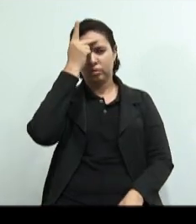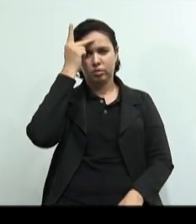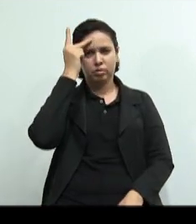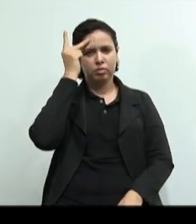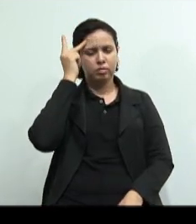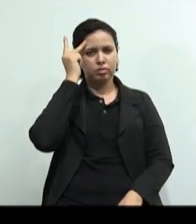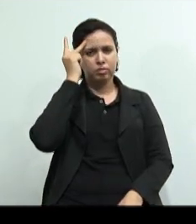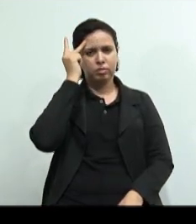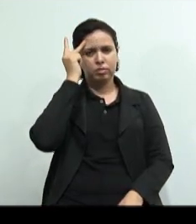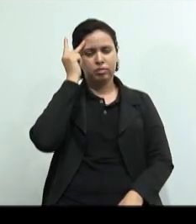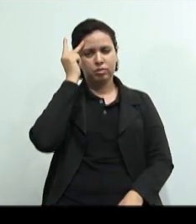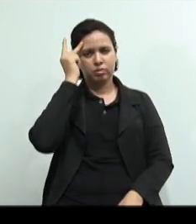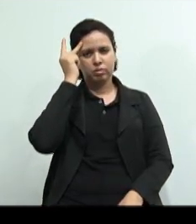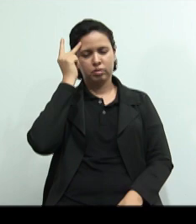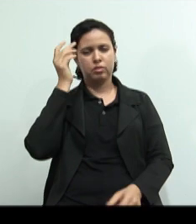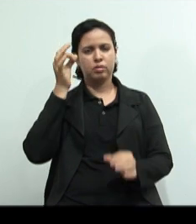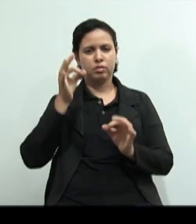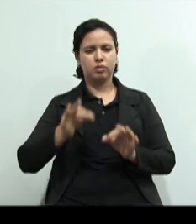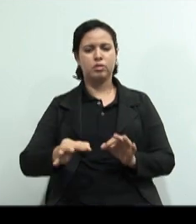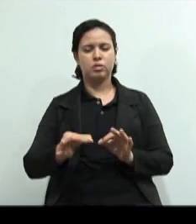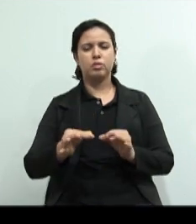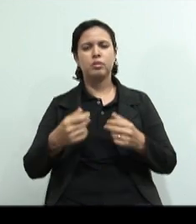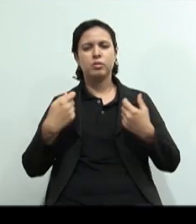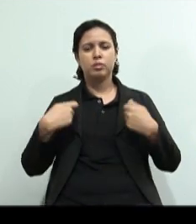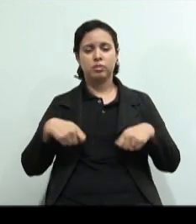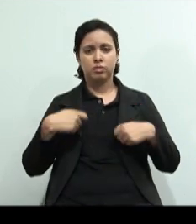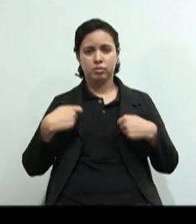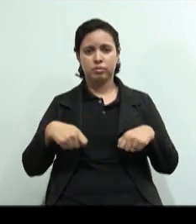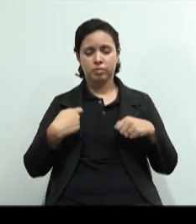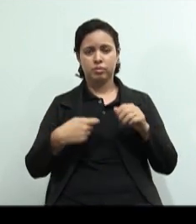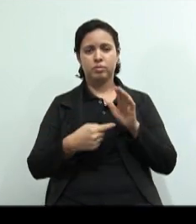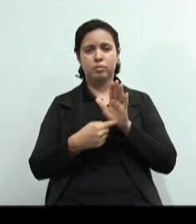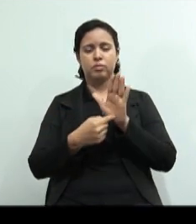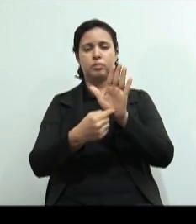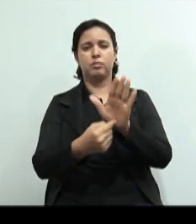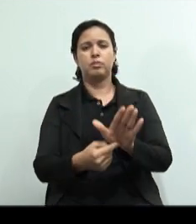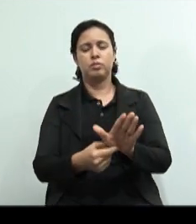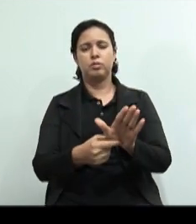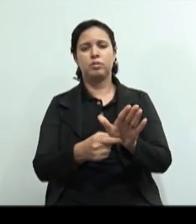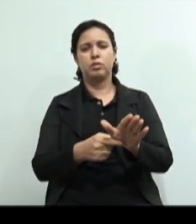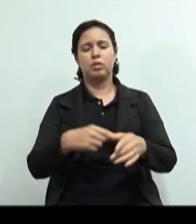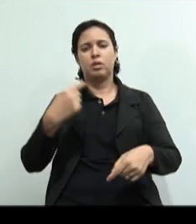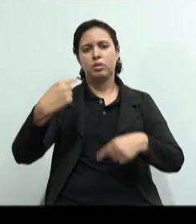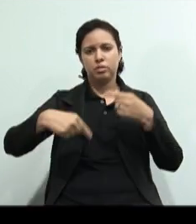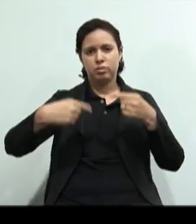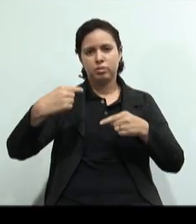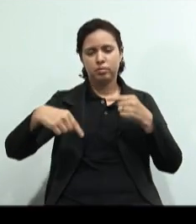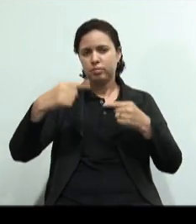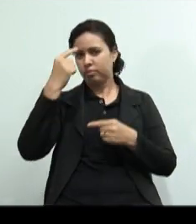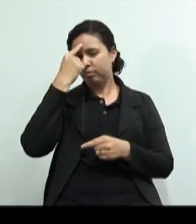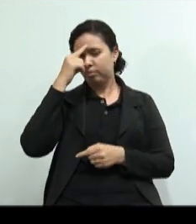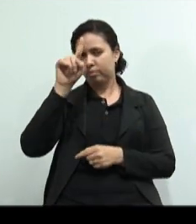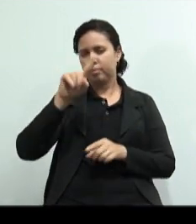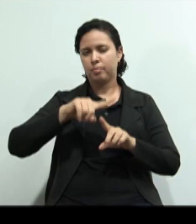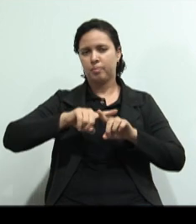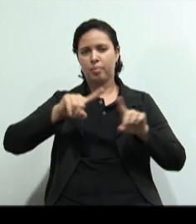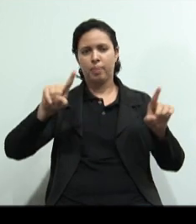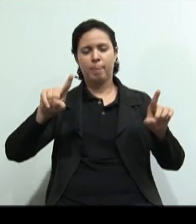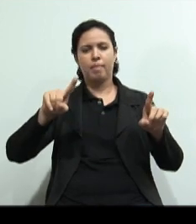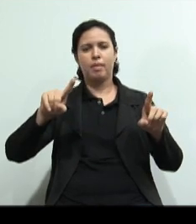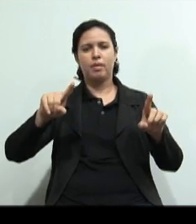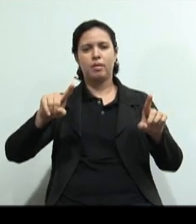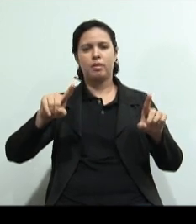é autodisciplinada, ela expõe e discute as suas ideias, mas assim